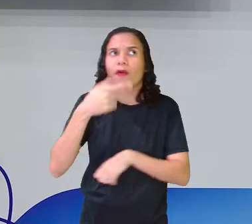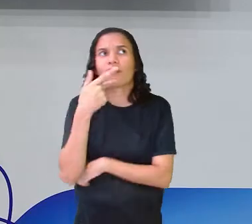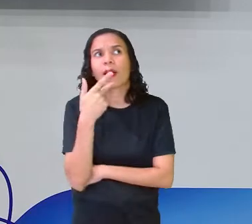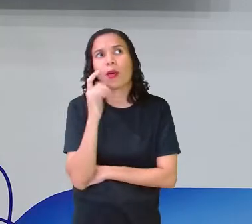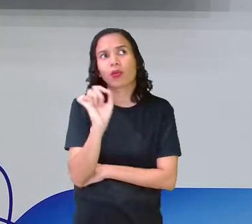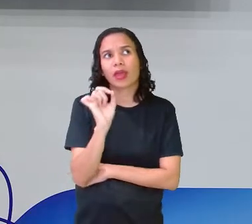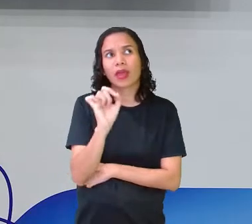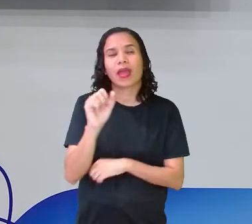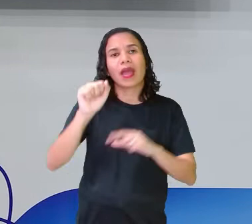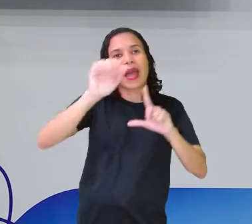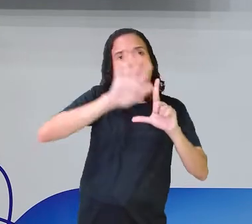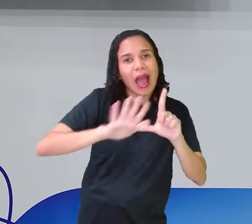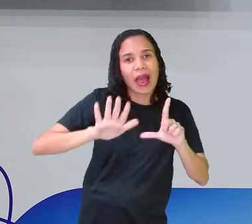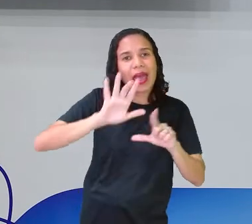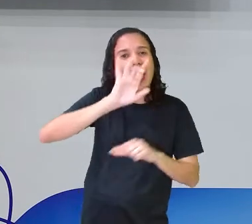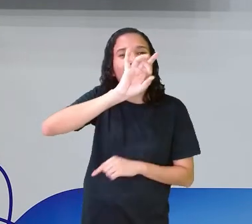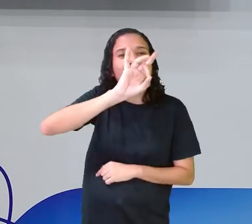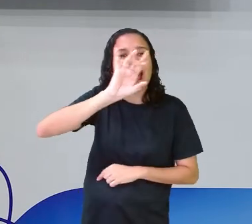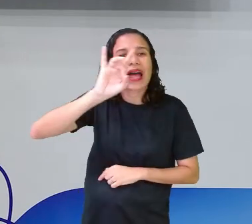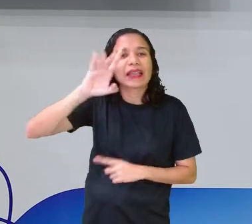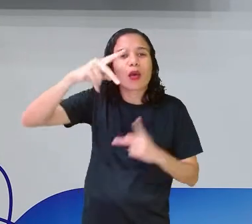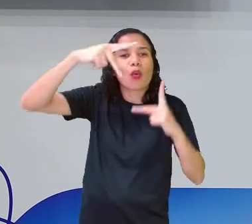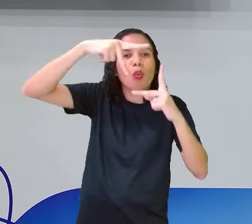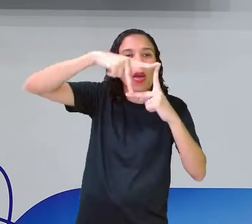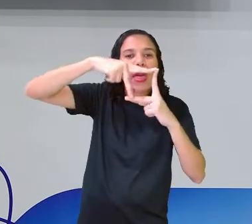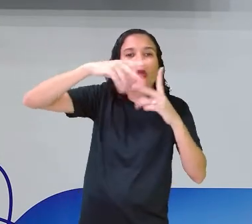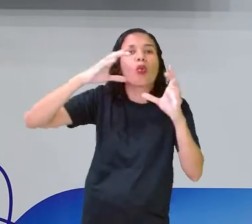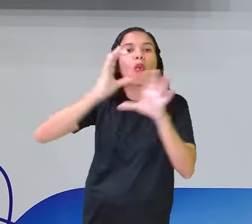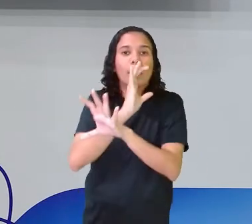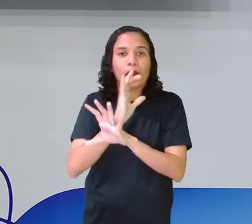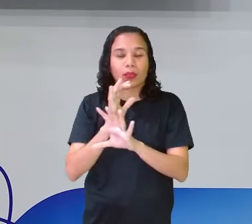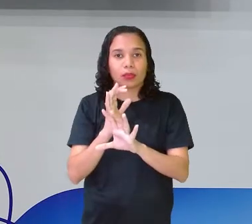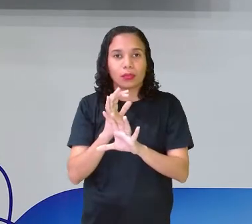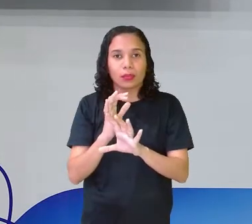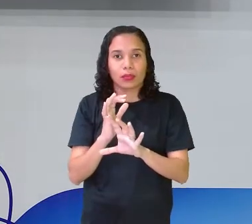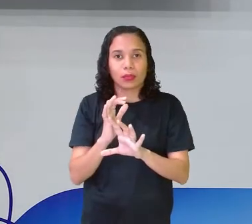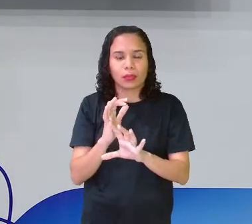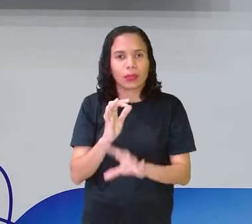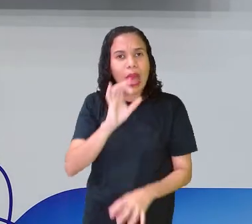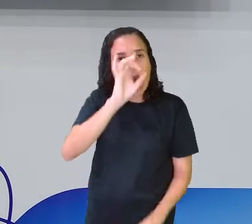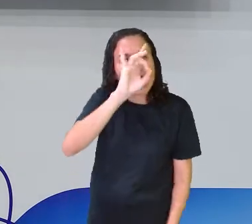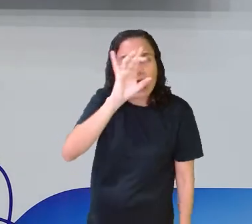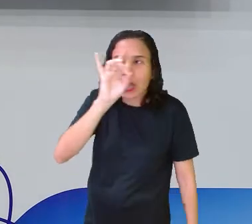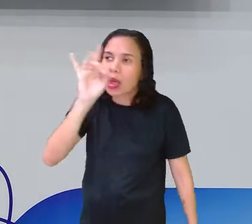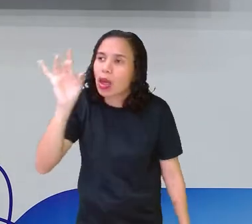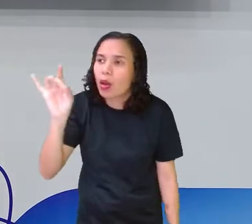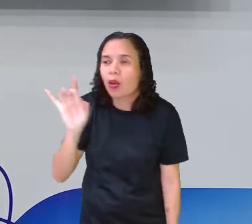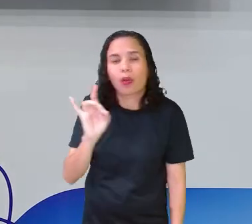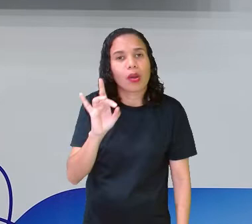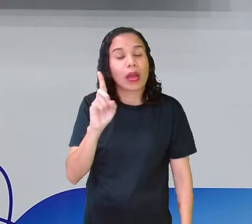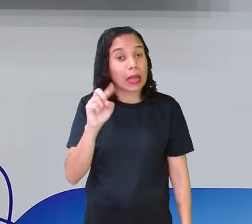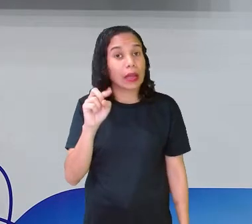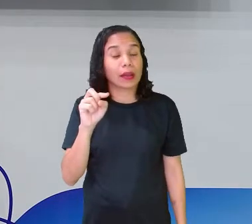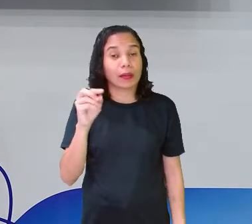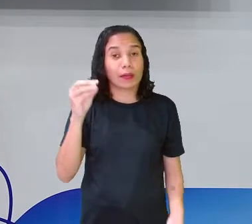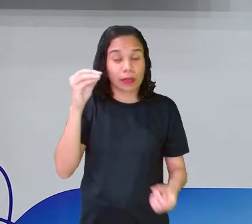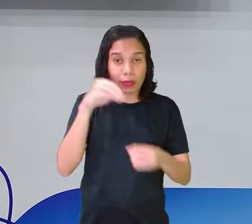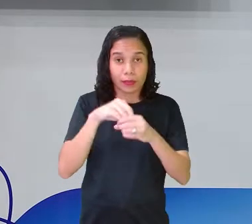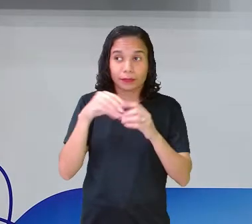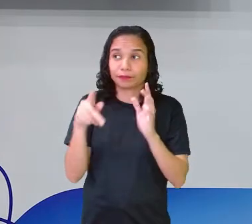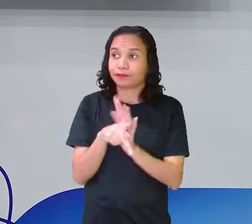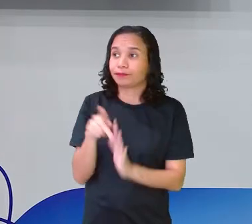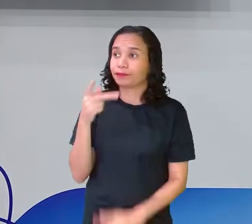que área é cada quadradinho completo. Cada quadradinho completo eu posso